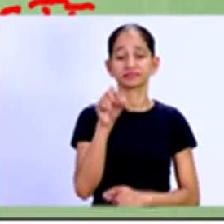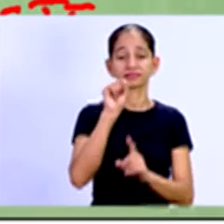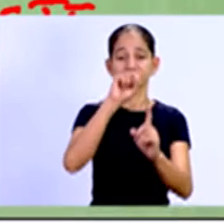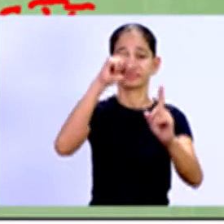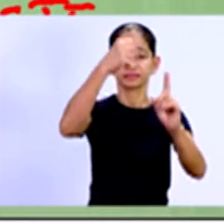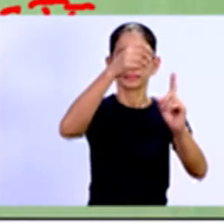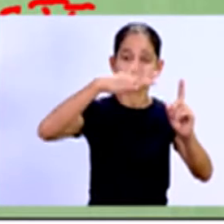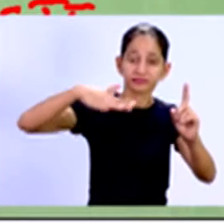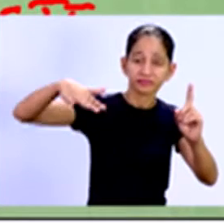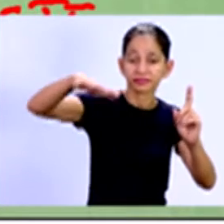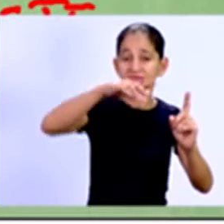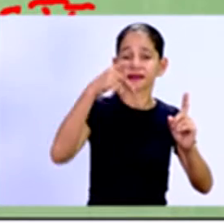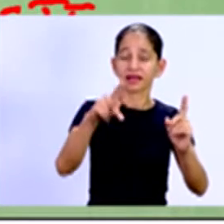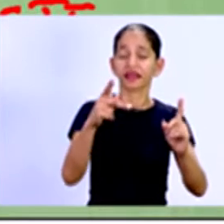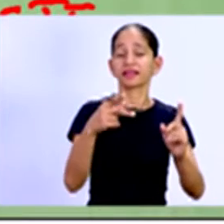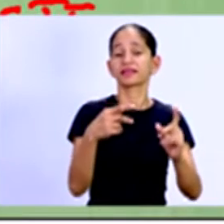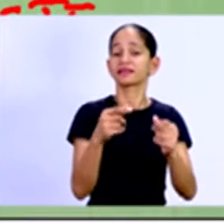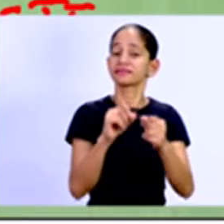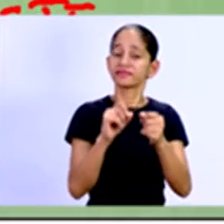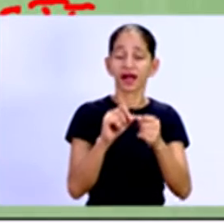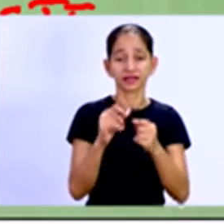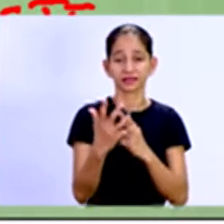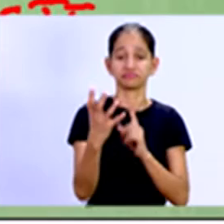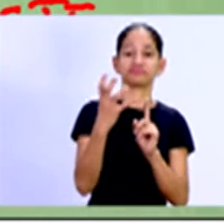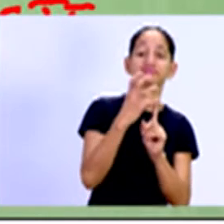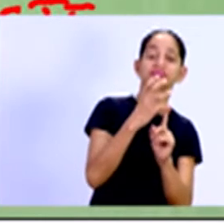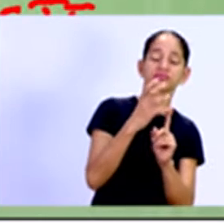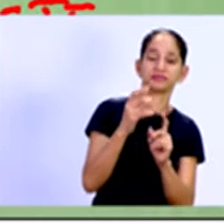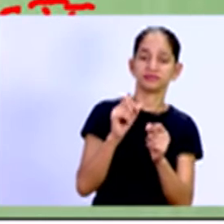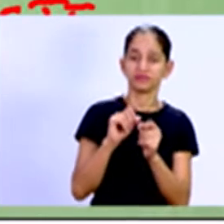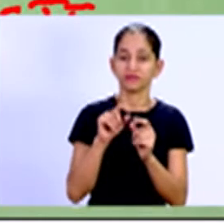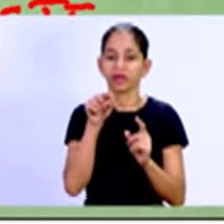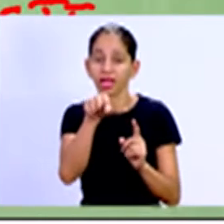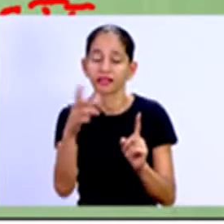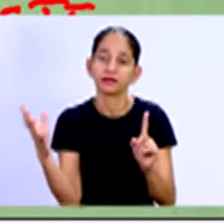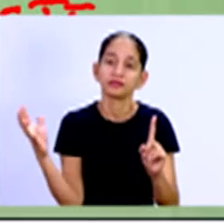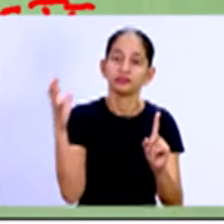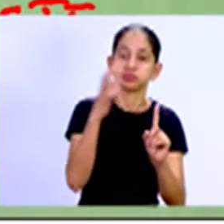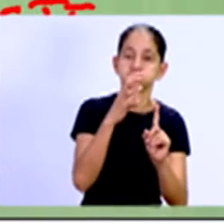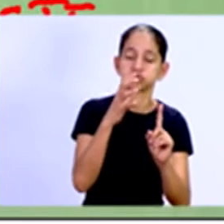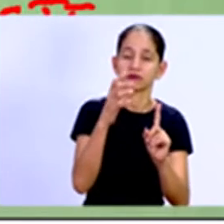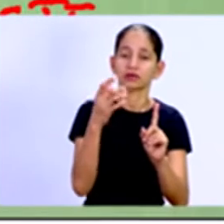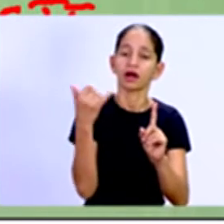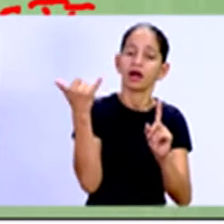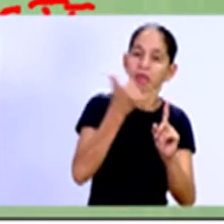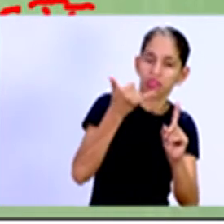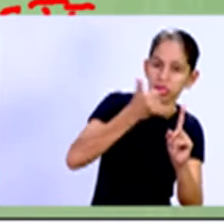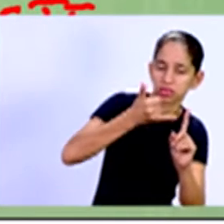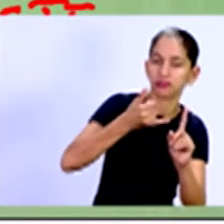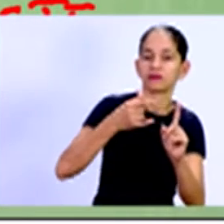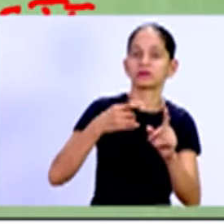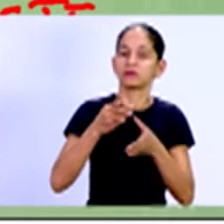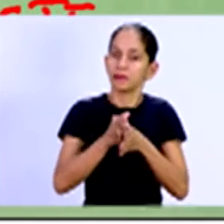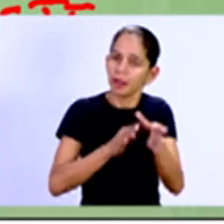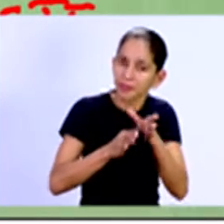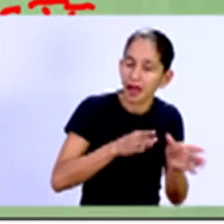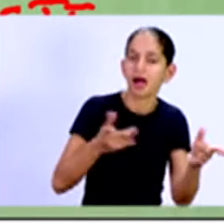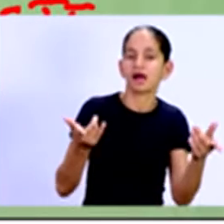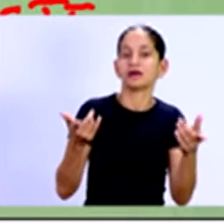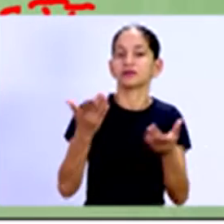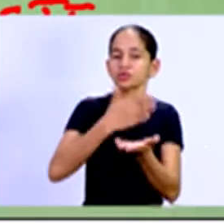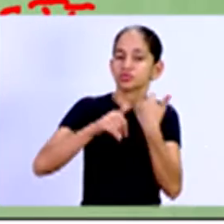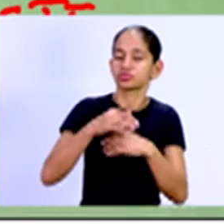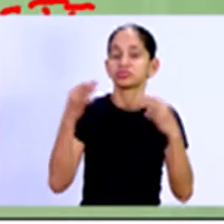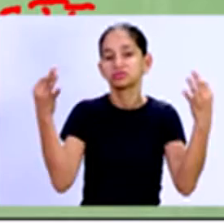ele fala que essa moralidade ou esse sujeito, ele vai ser constituído a partir